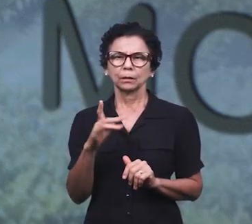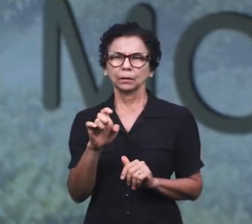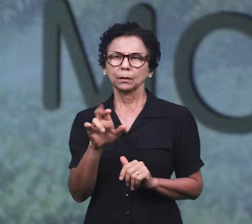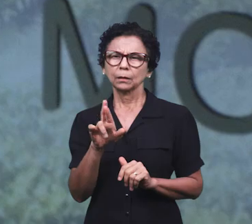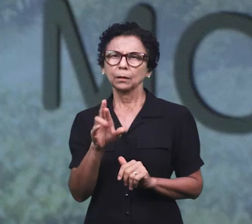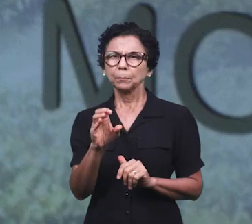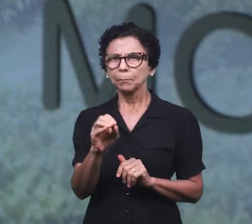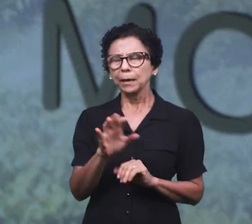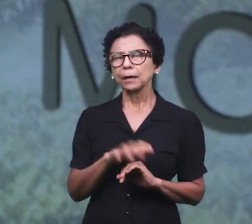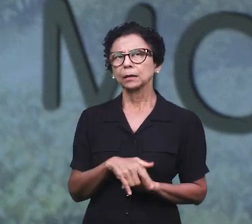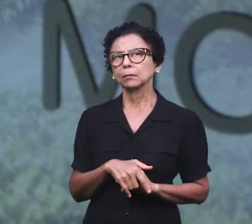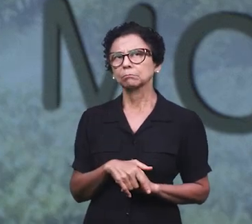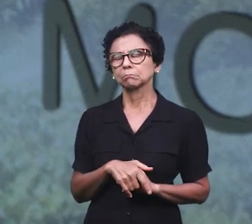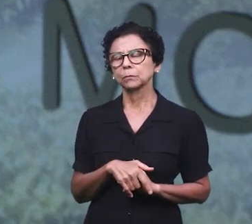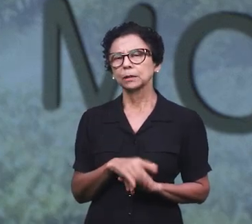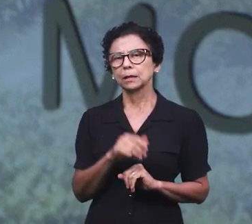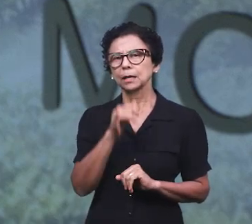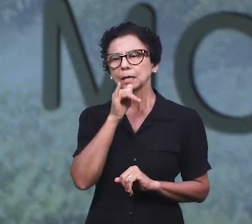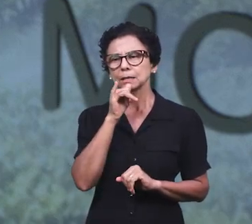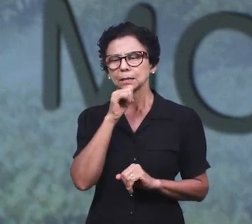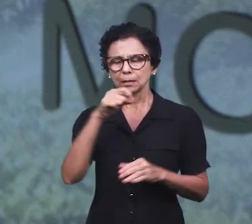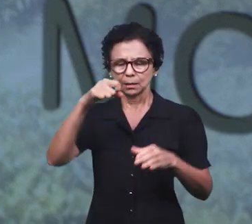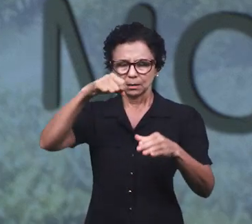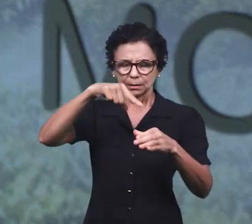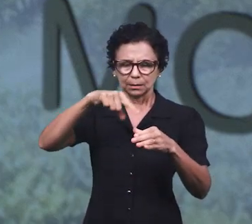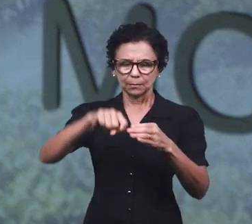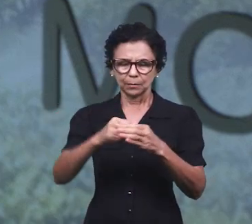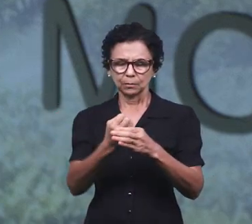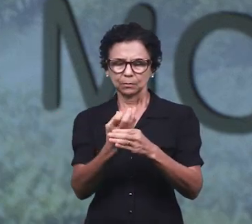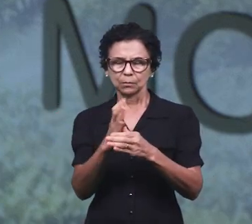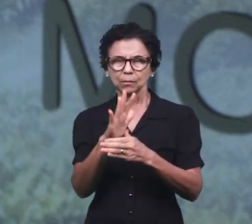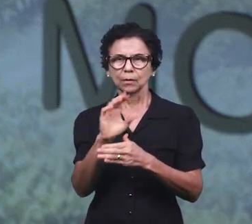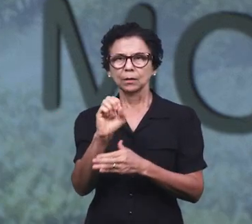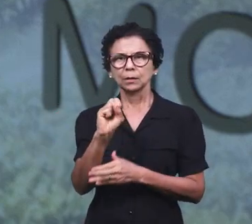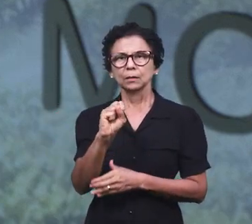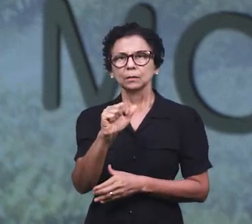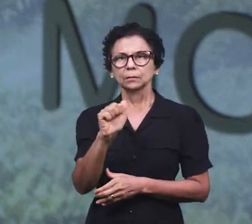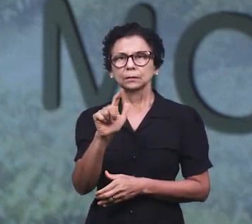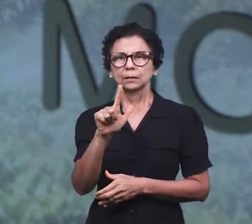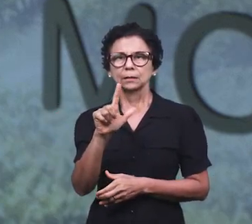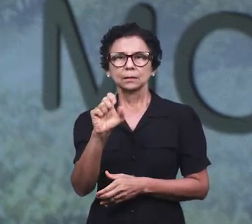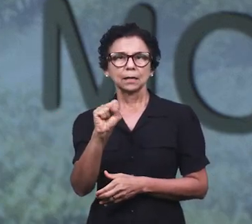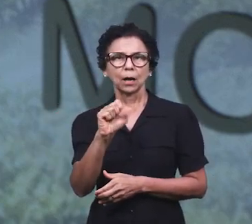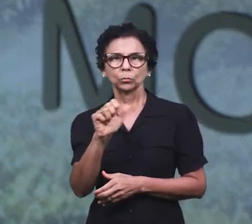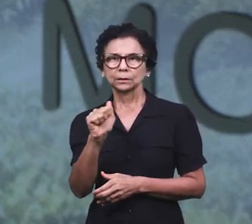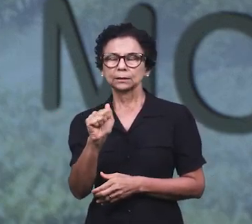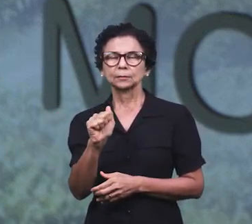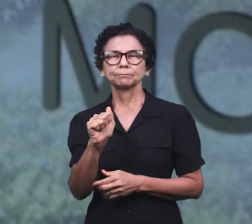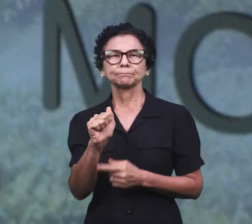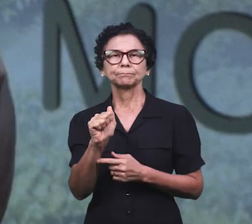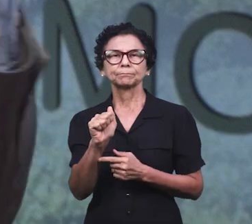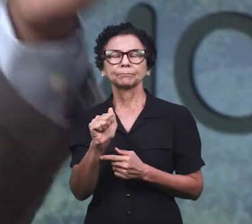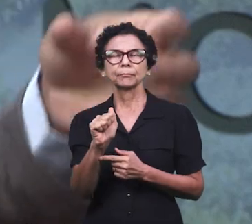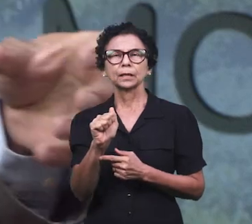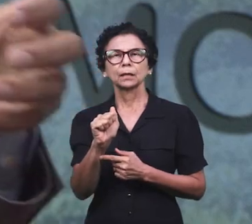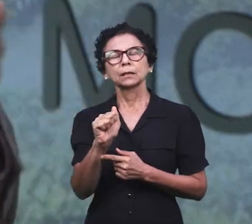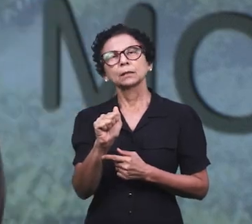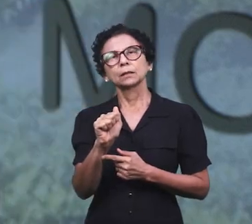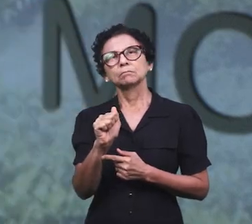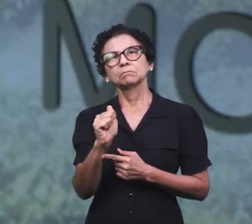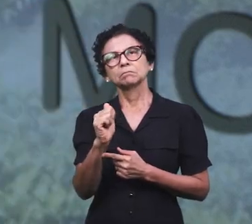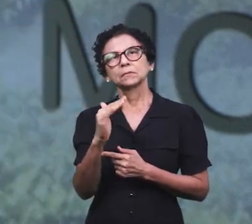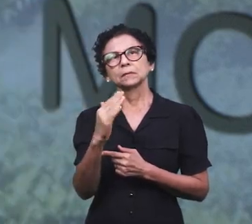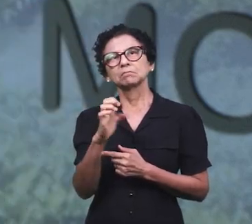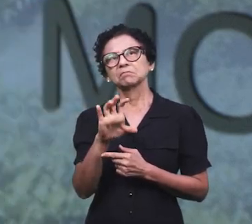pequena. Um pé de salsa, um pé de cebolinha, um coentro, um manjericão, uma